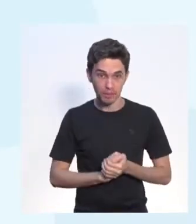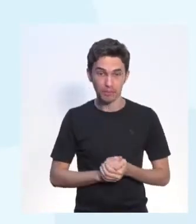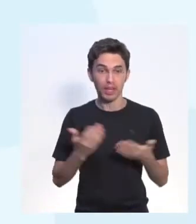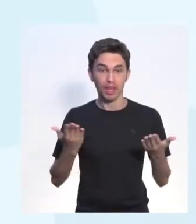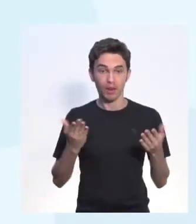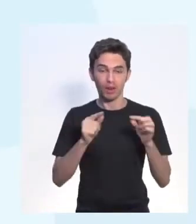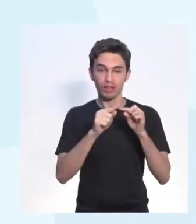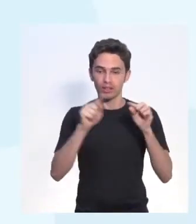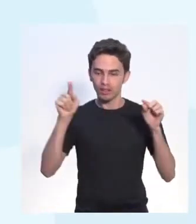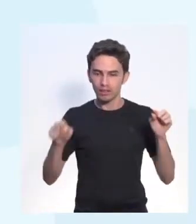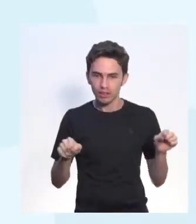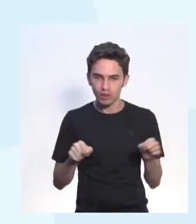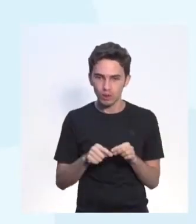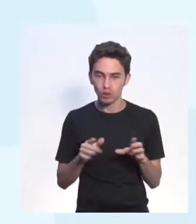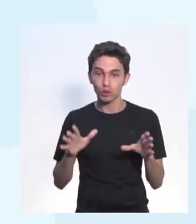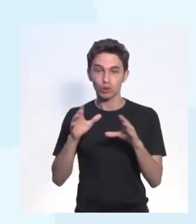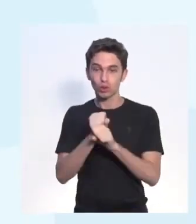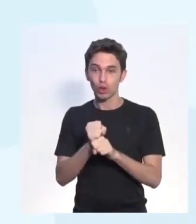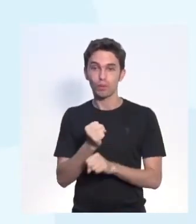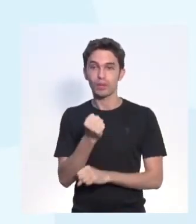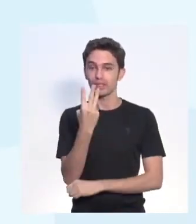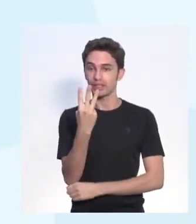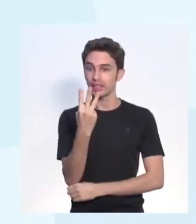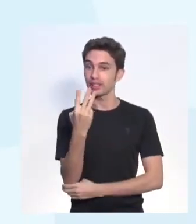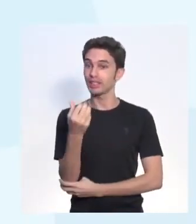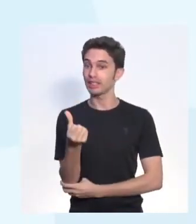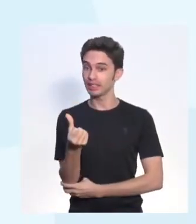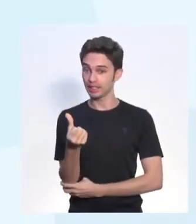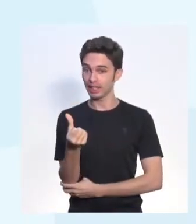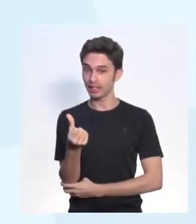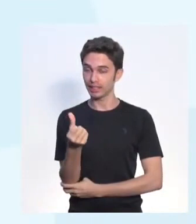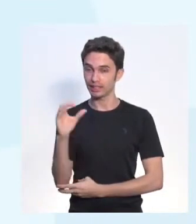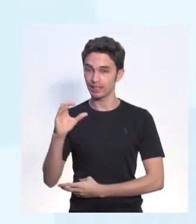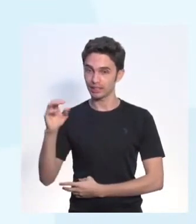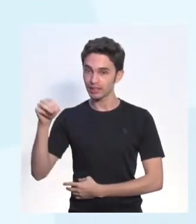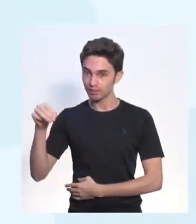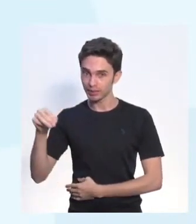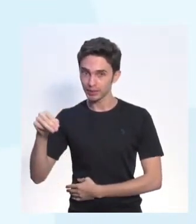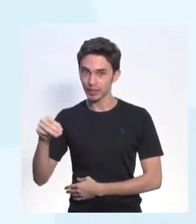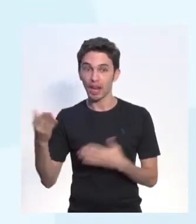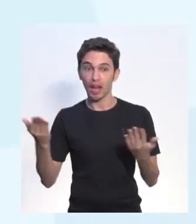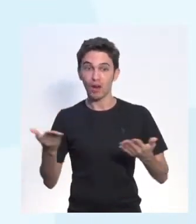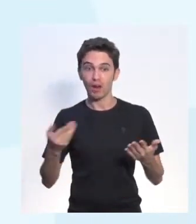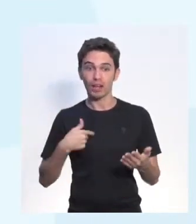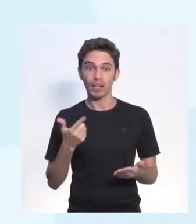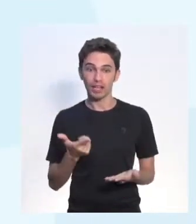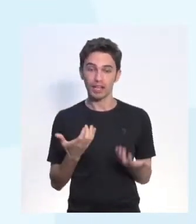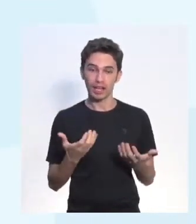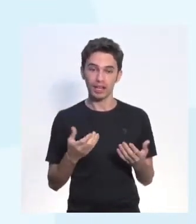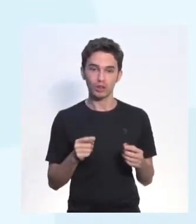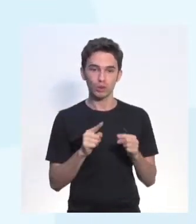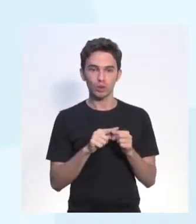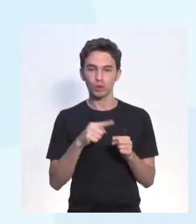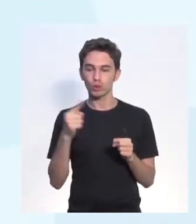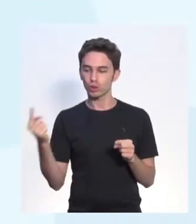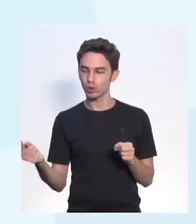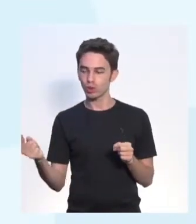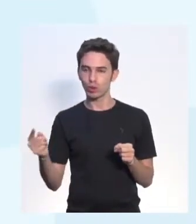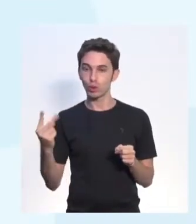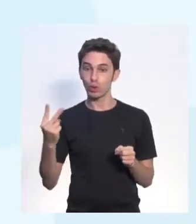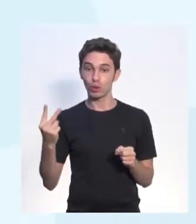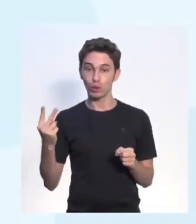que o perímetro desse retângulo vale 36 centímetros. E ele quer a medida dos 2 lados,